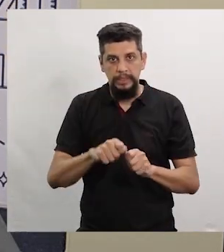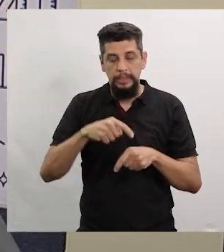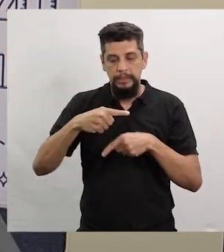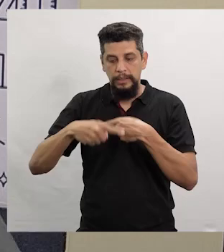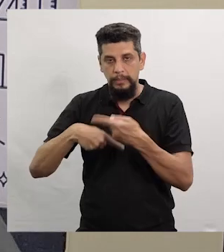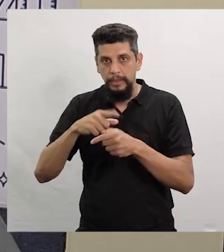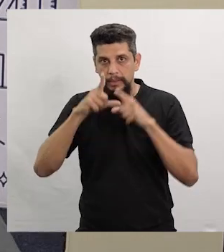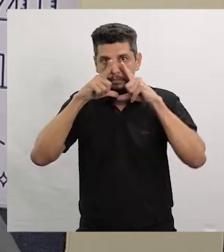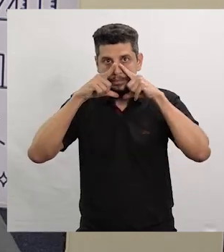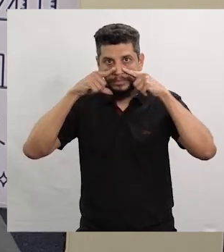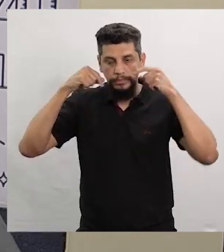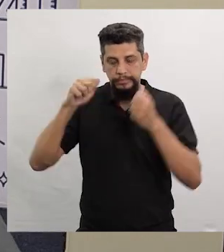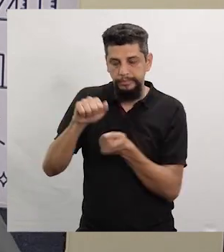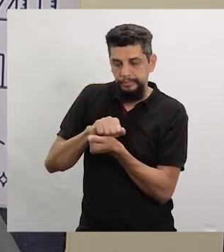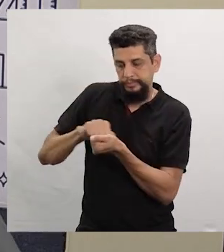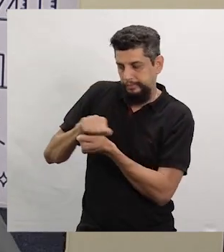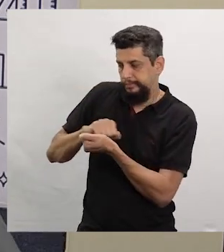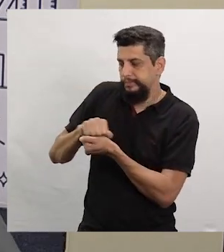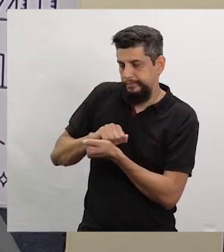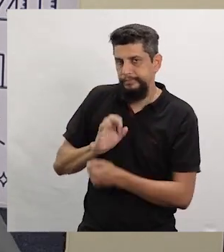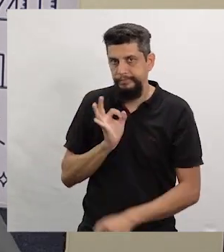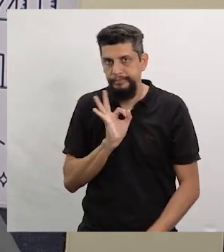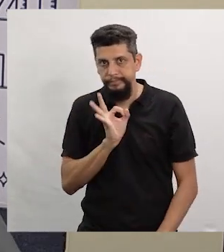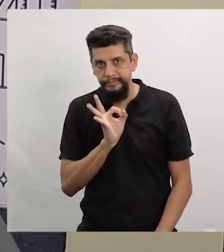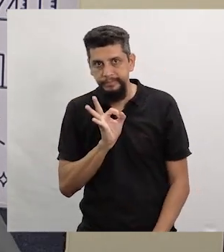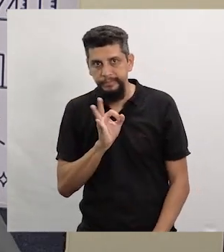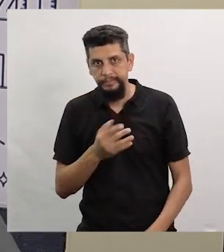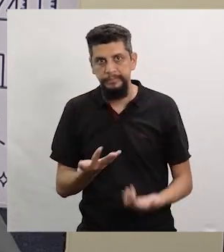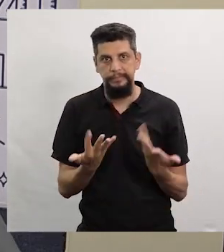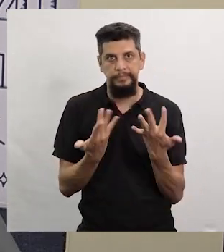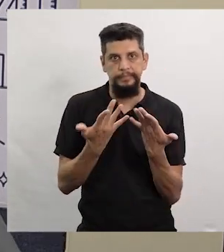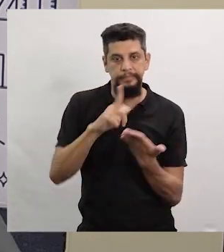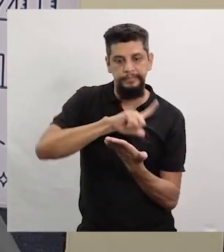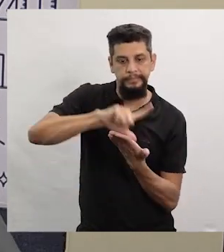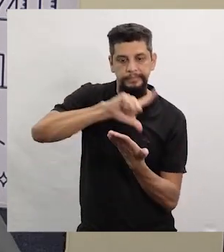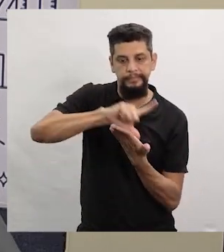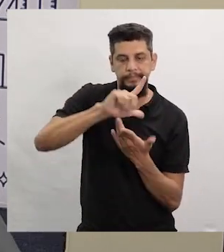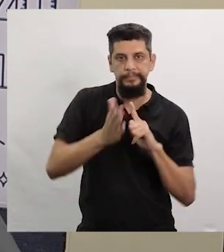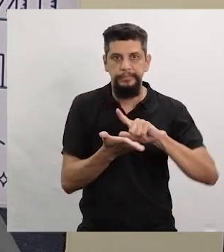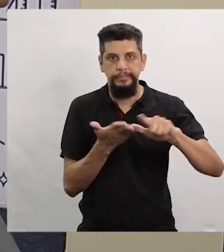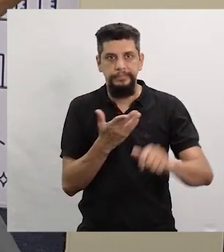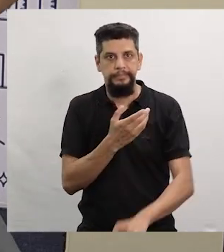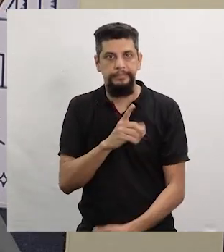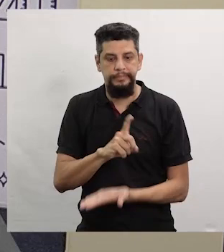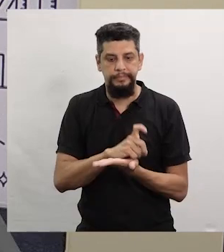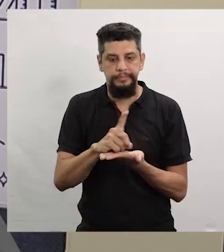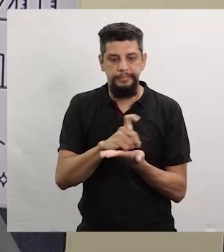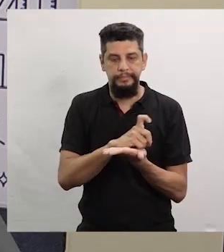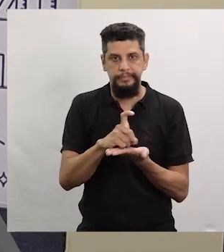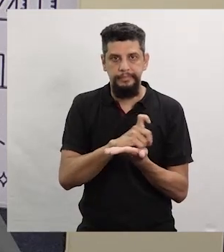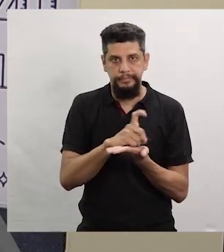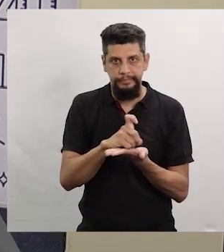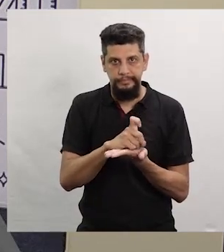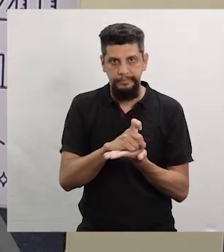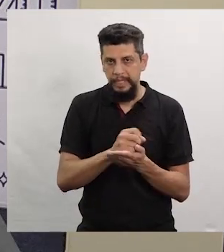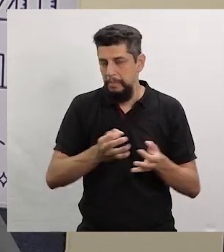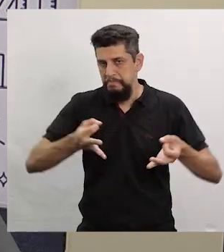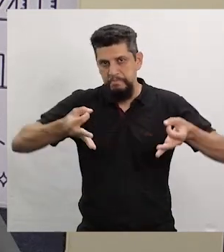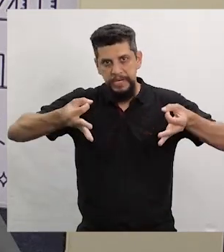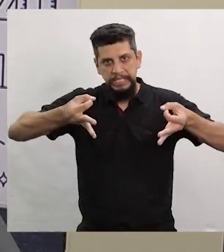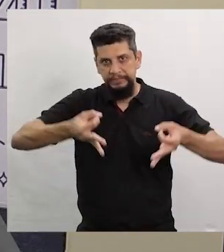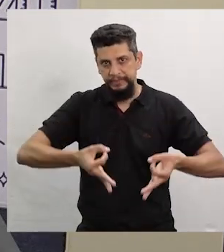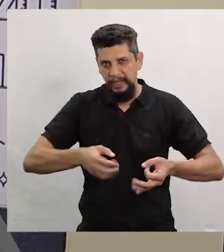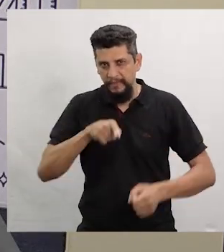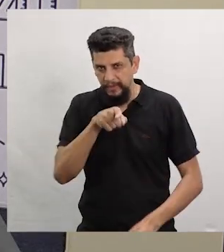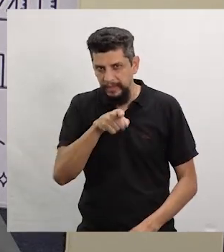nós vamos lavar né profe isso higienizar as mãos com outro jeo perfeito perfeito